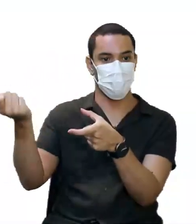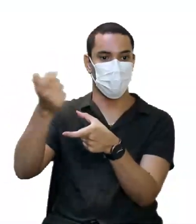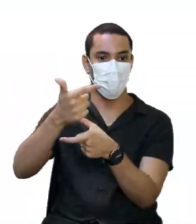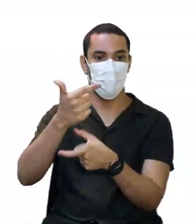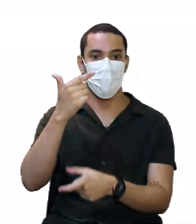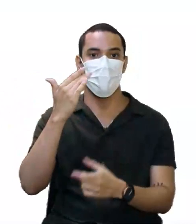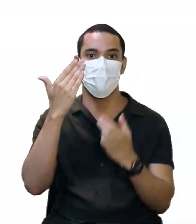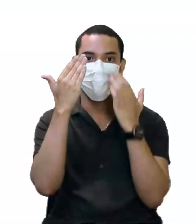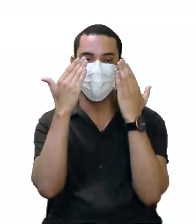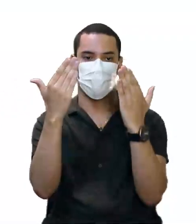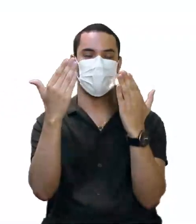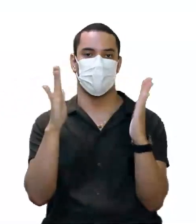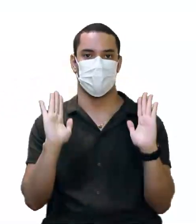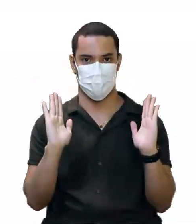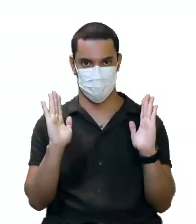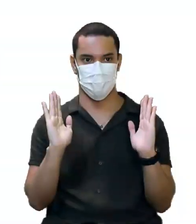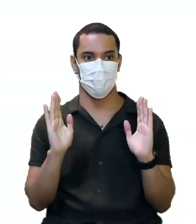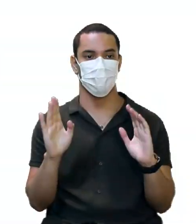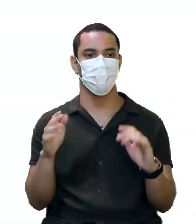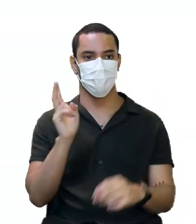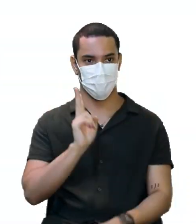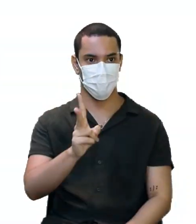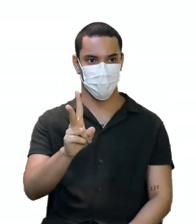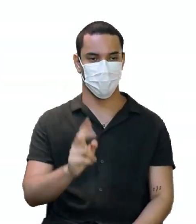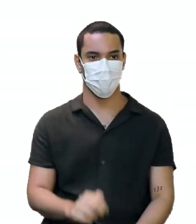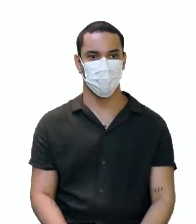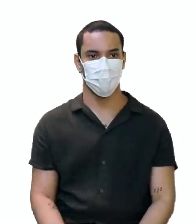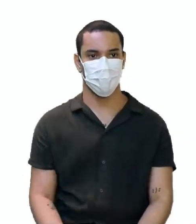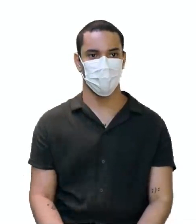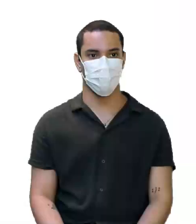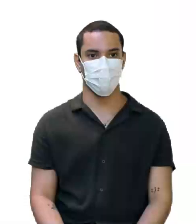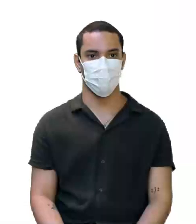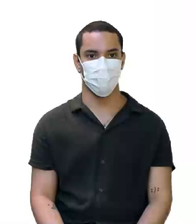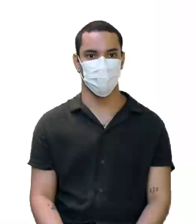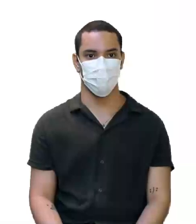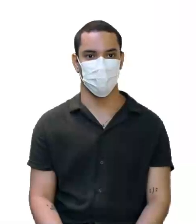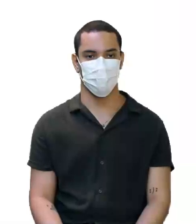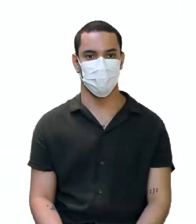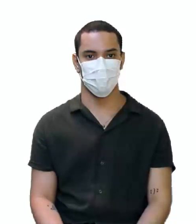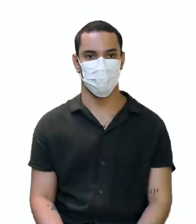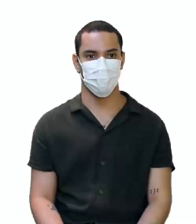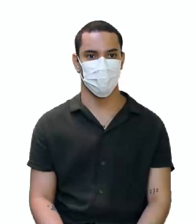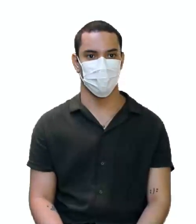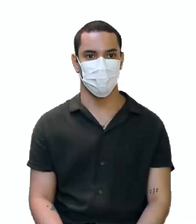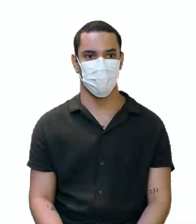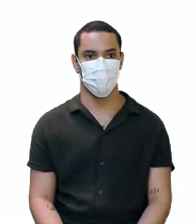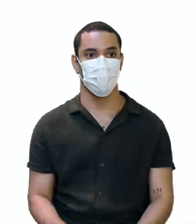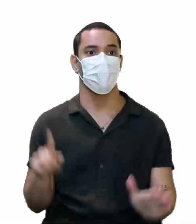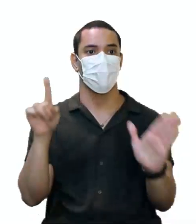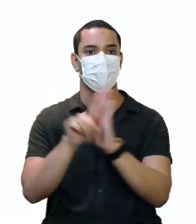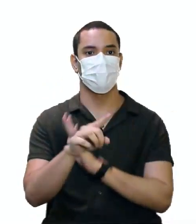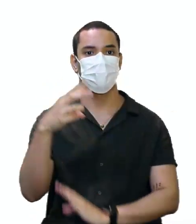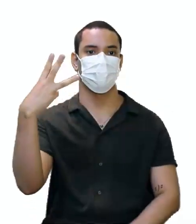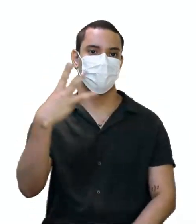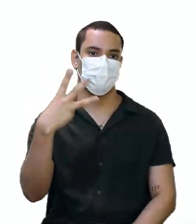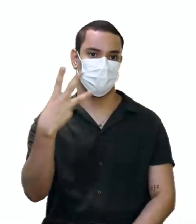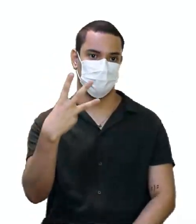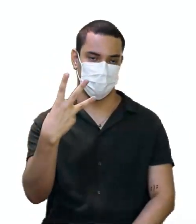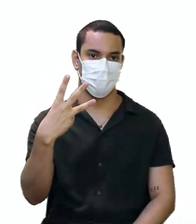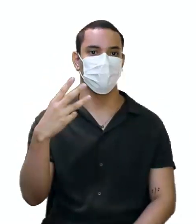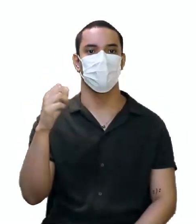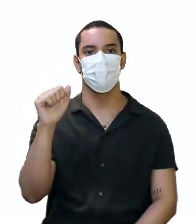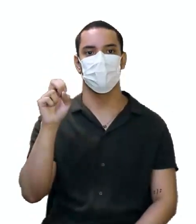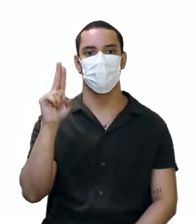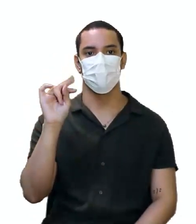região frontal, né? Vamos seguindo? Olha lá. Questão de número 3.